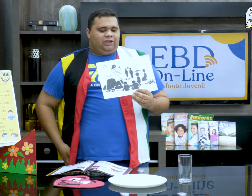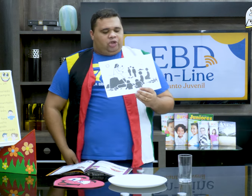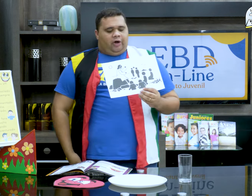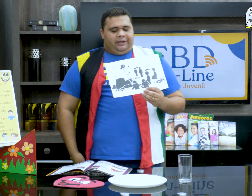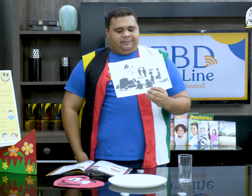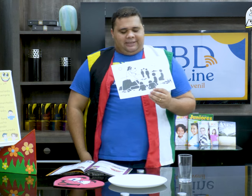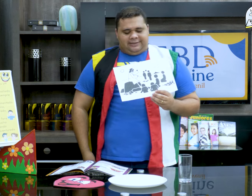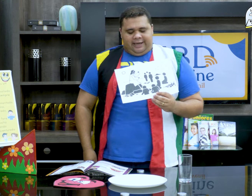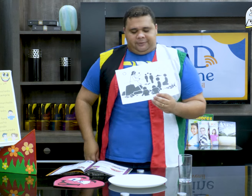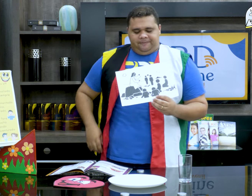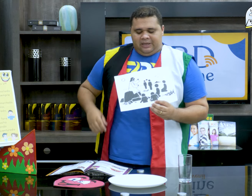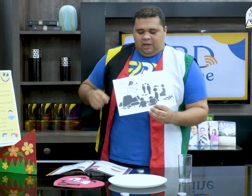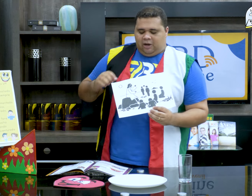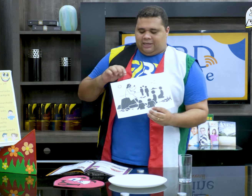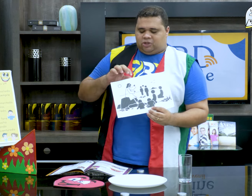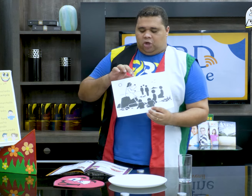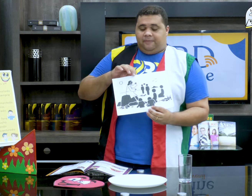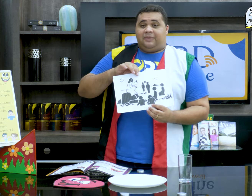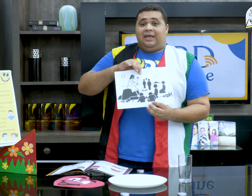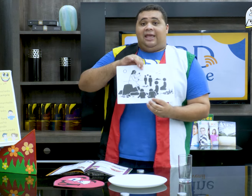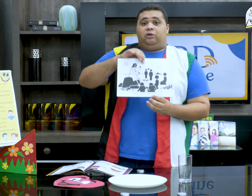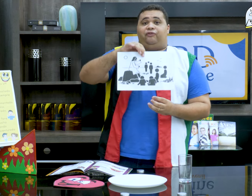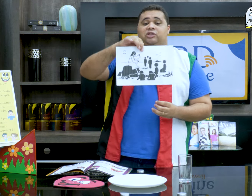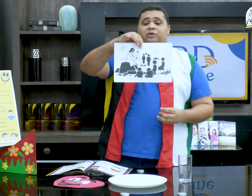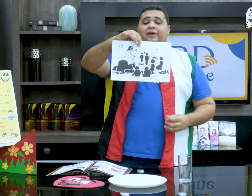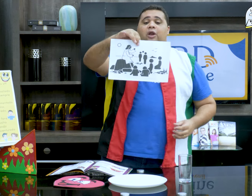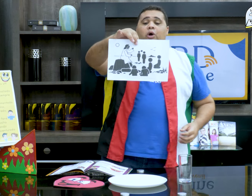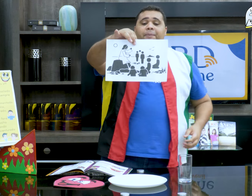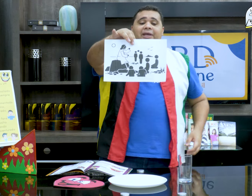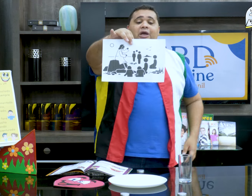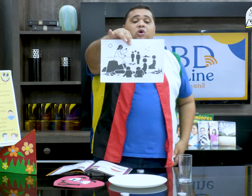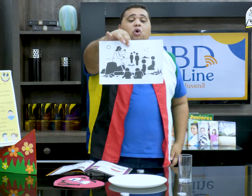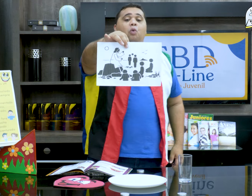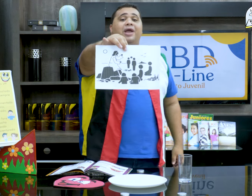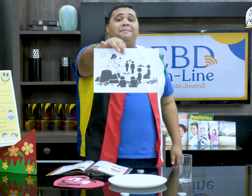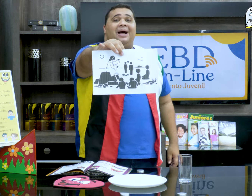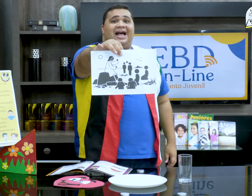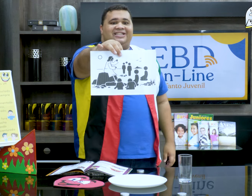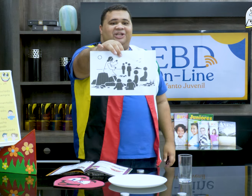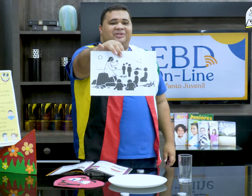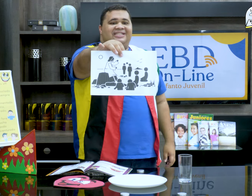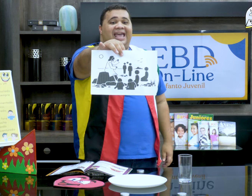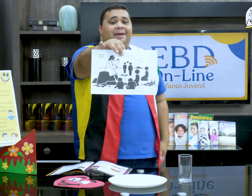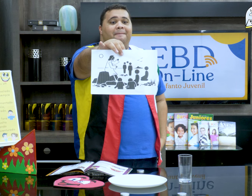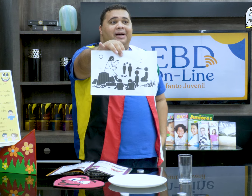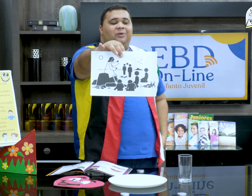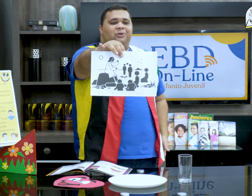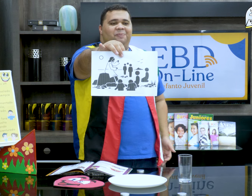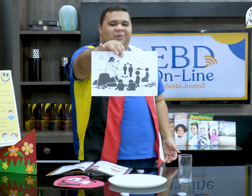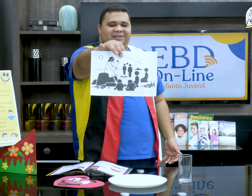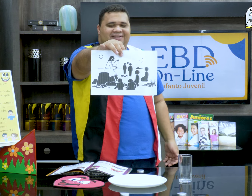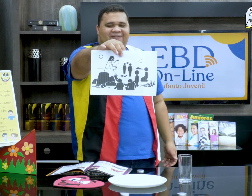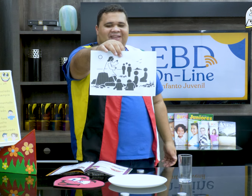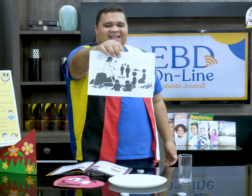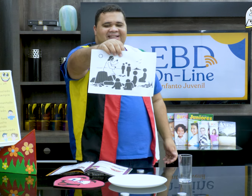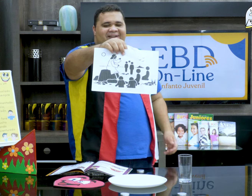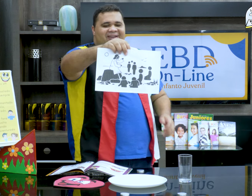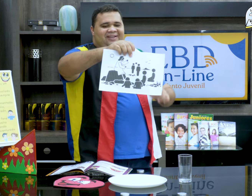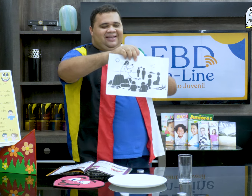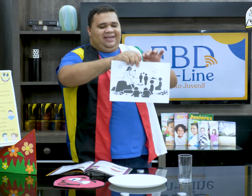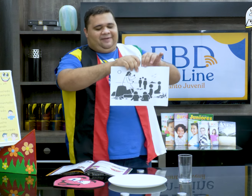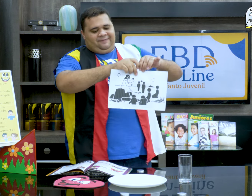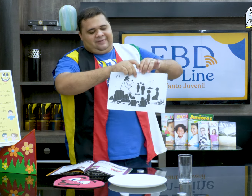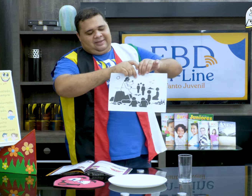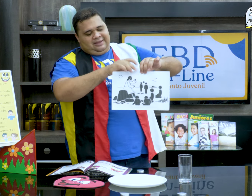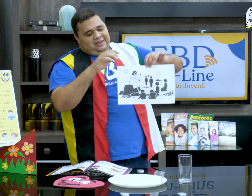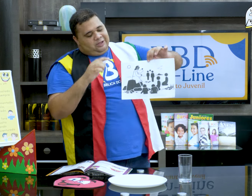contar a história Tá certo olha só eu fiz um envelope com a imagem do sermão do Monte tá